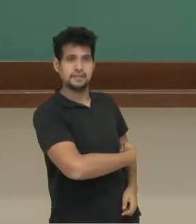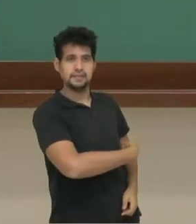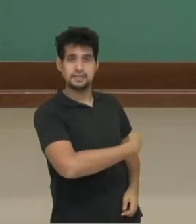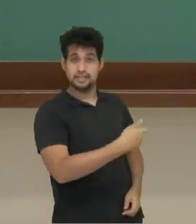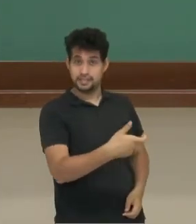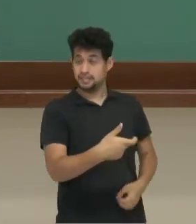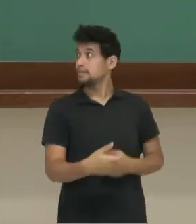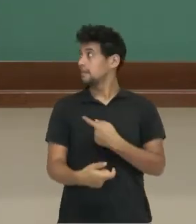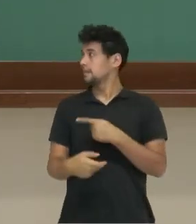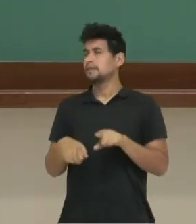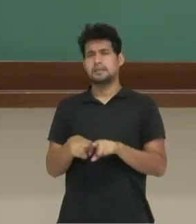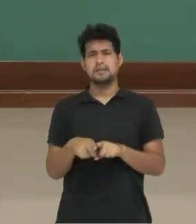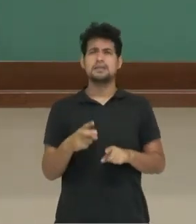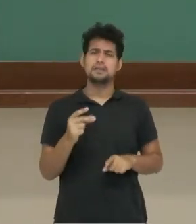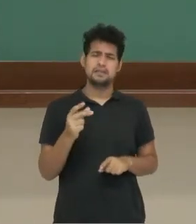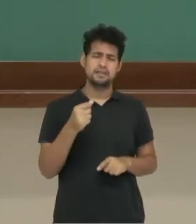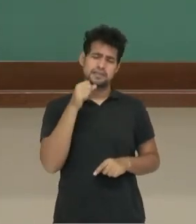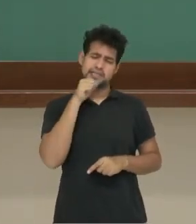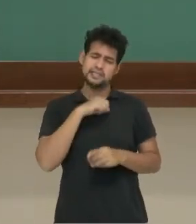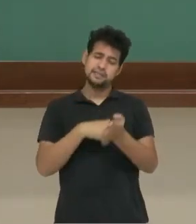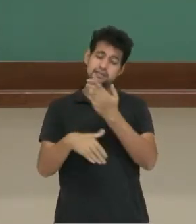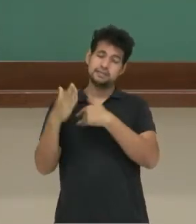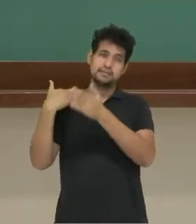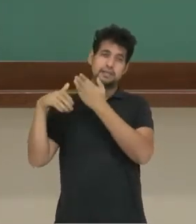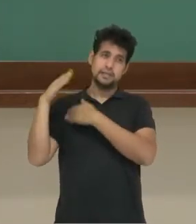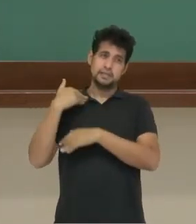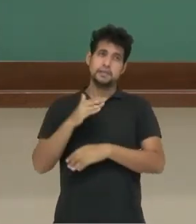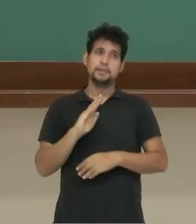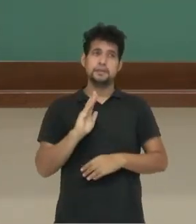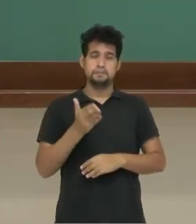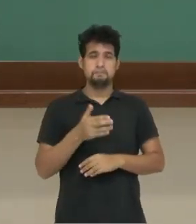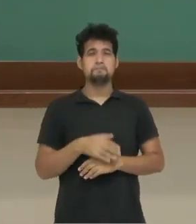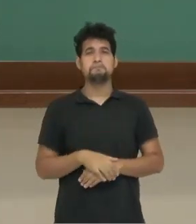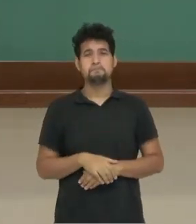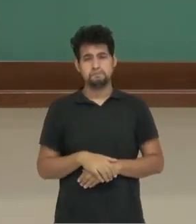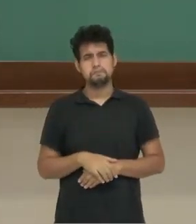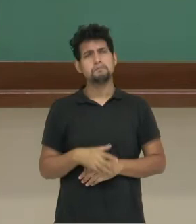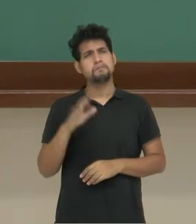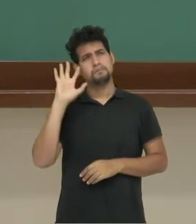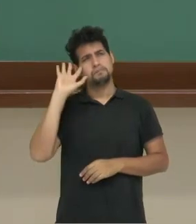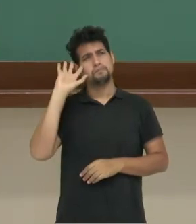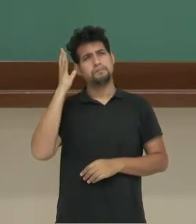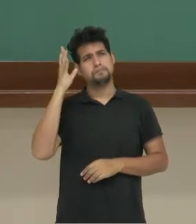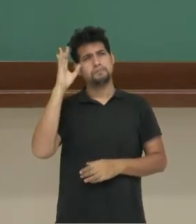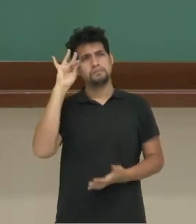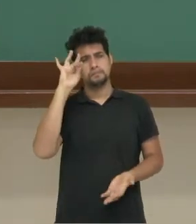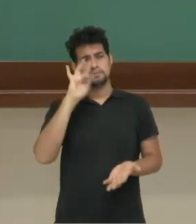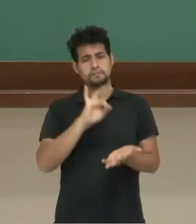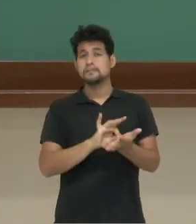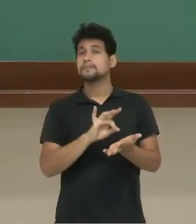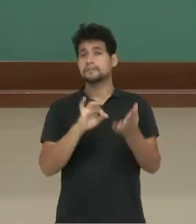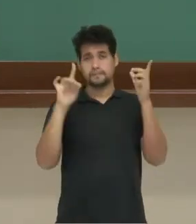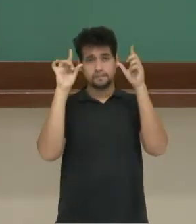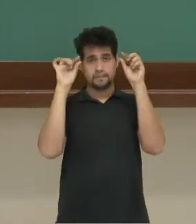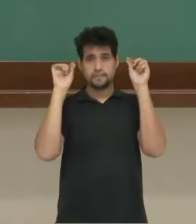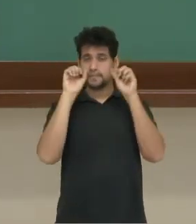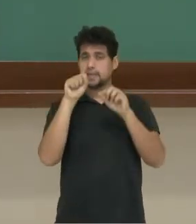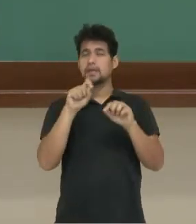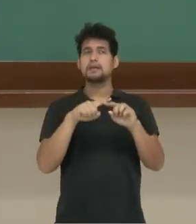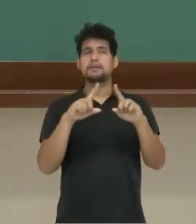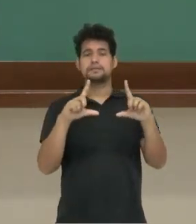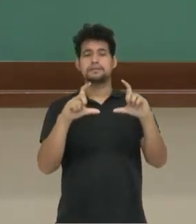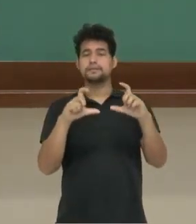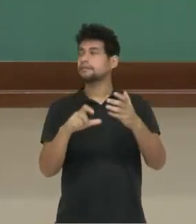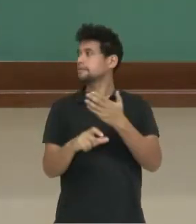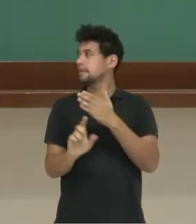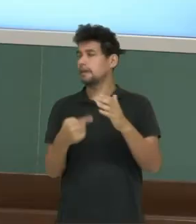dos arremessos mais antigos do atletismo, tá? Ele ainda acontecia mesmo na Grécia Antiga. E essa imagem a gente